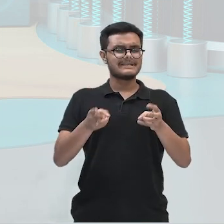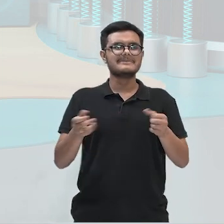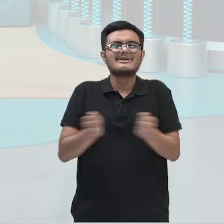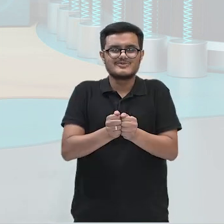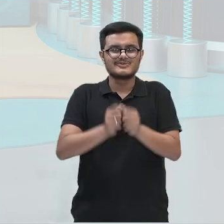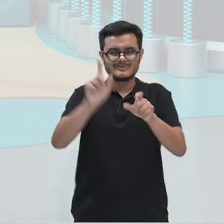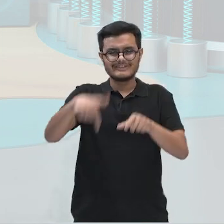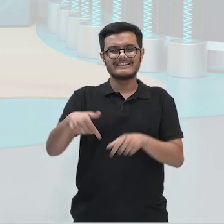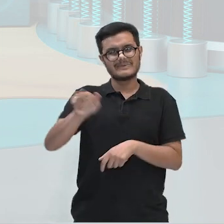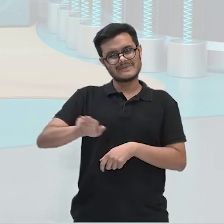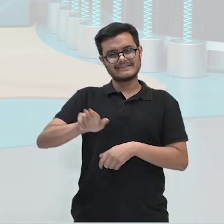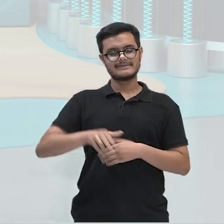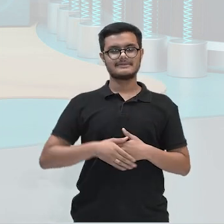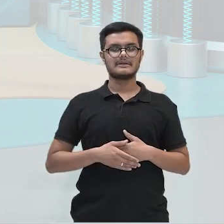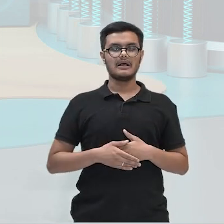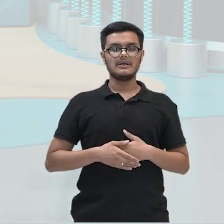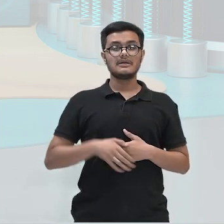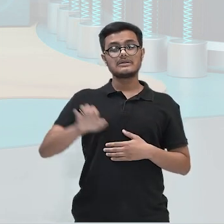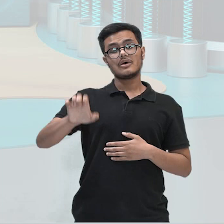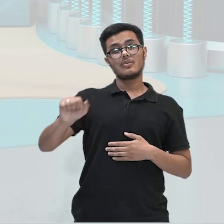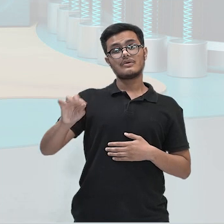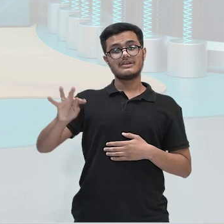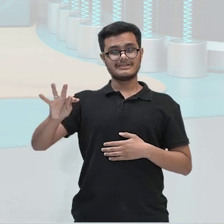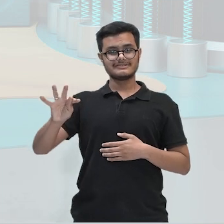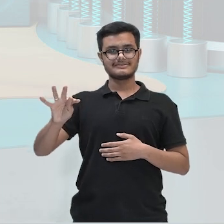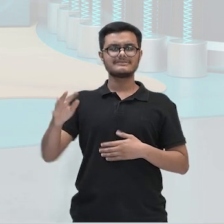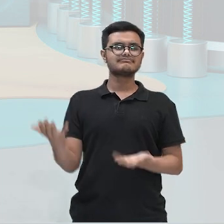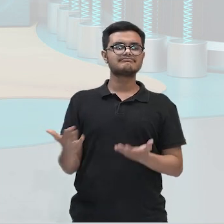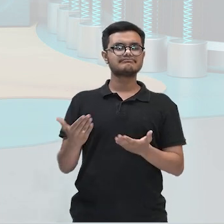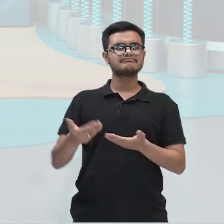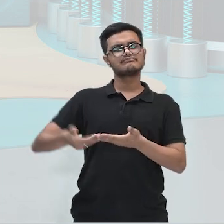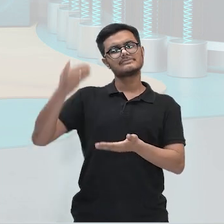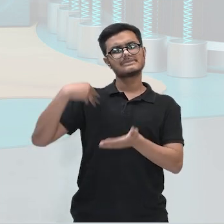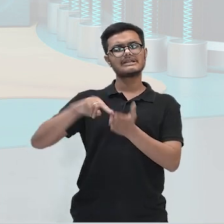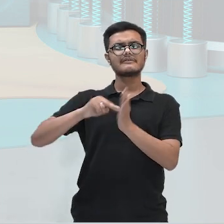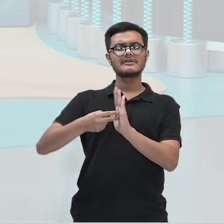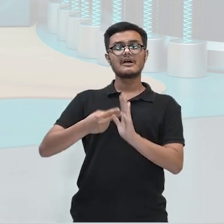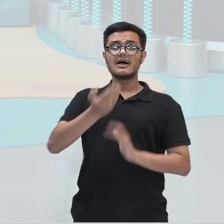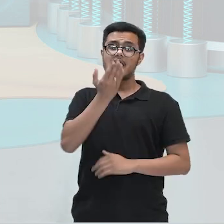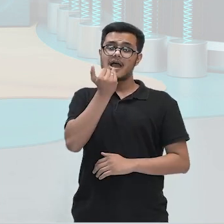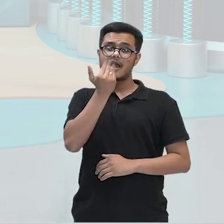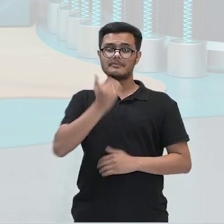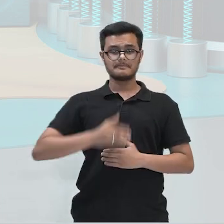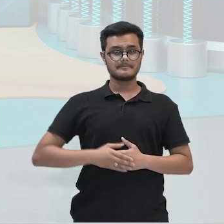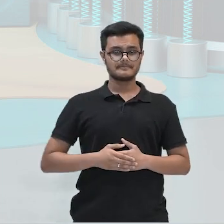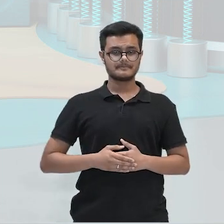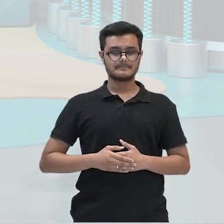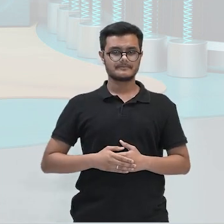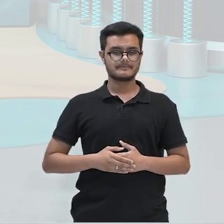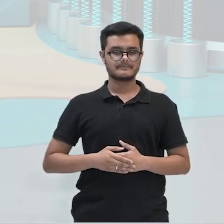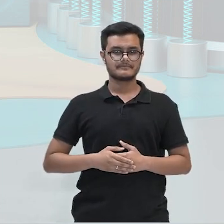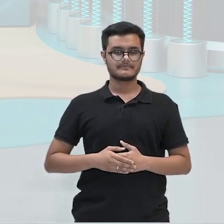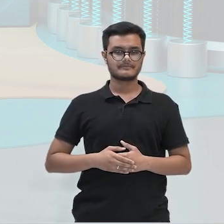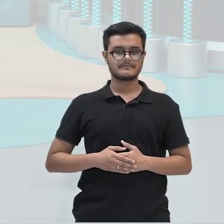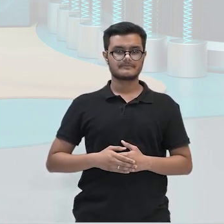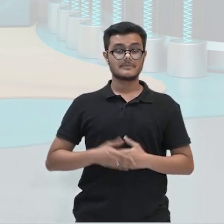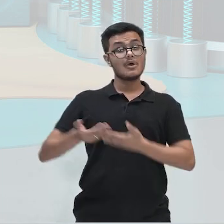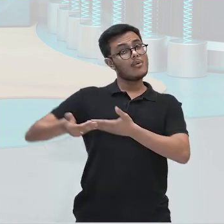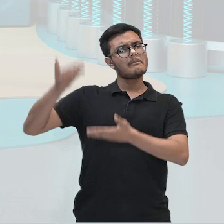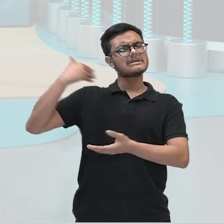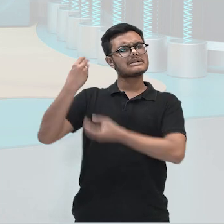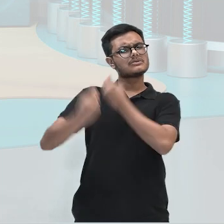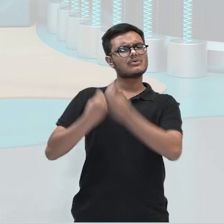Muito utilizados. Então, o verbo eat é um verbo irregular, significa comer. A forma dele no passado é